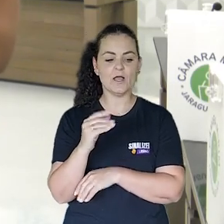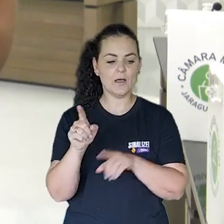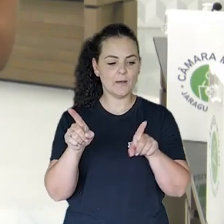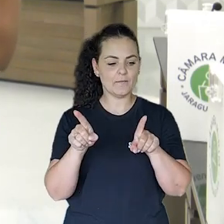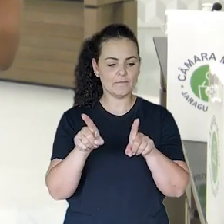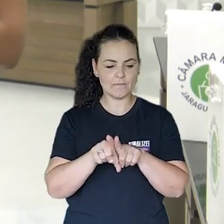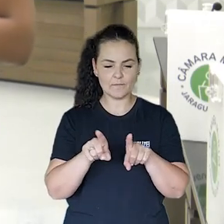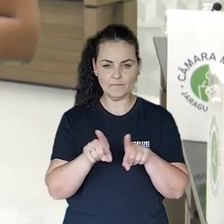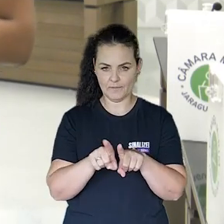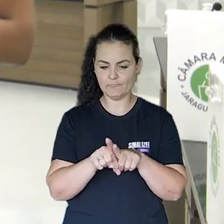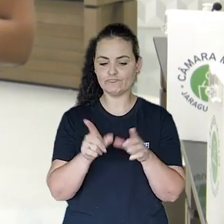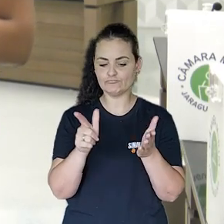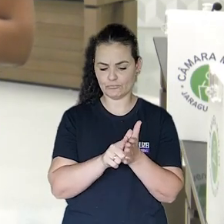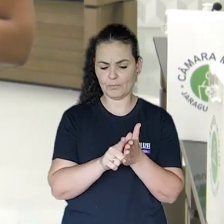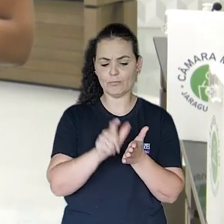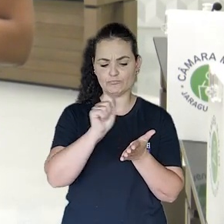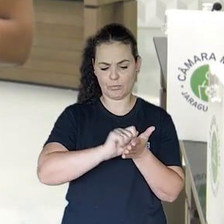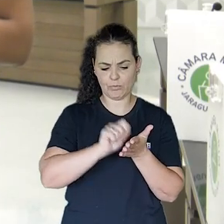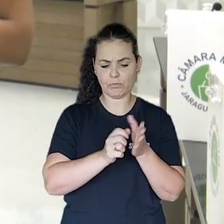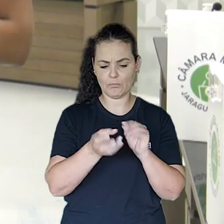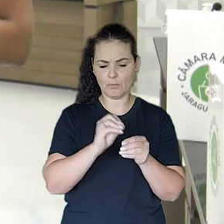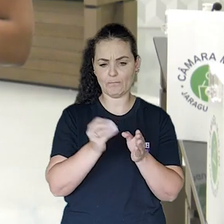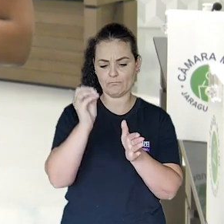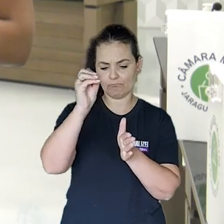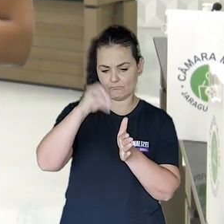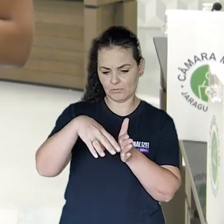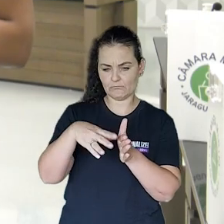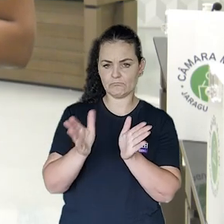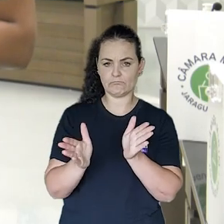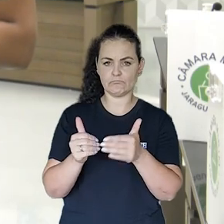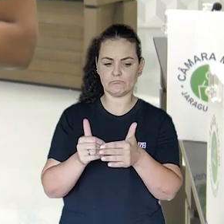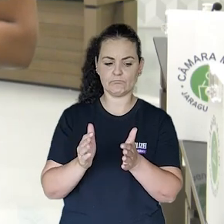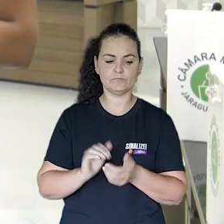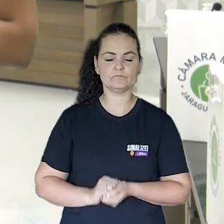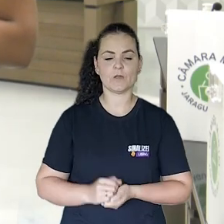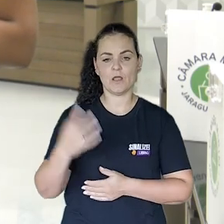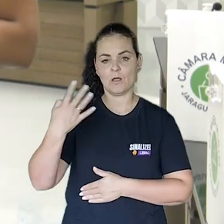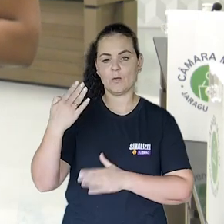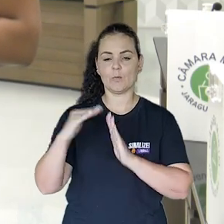A quarta escola é a Euclides da Cunha.